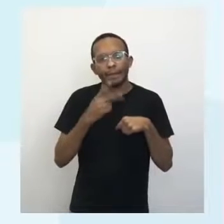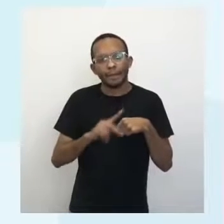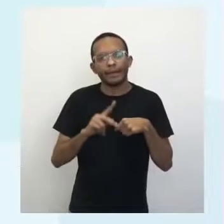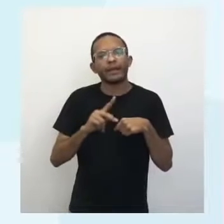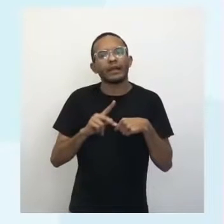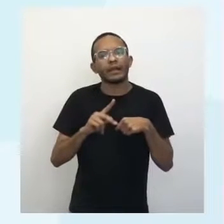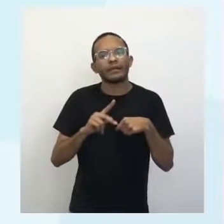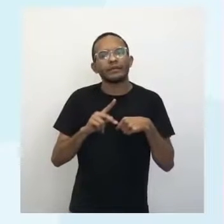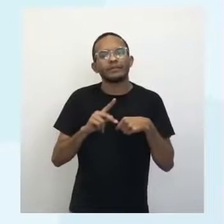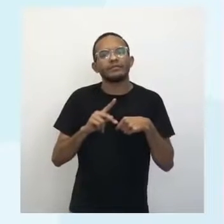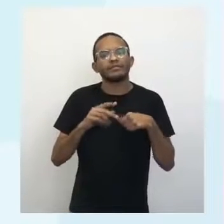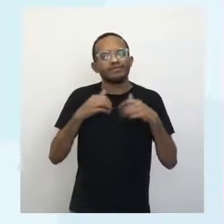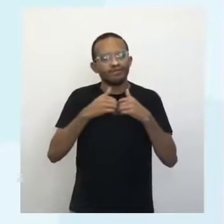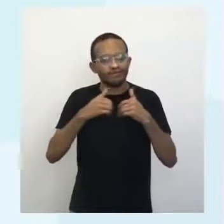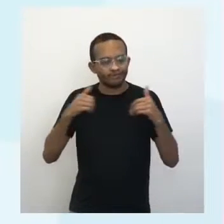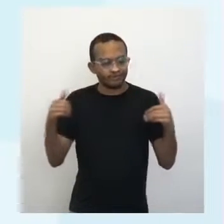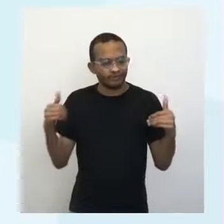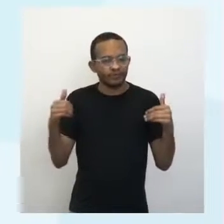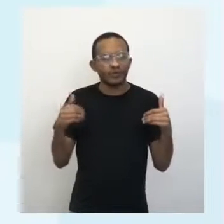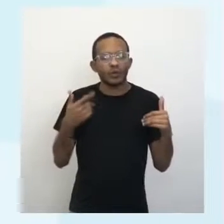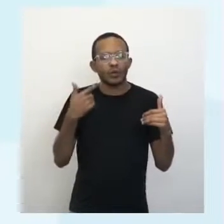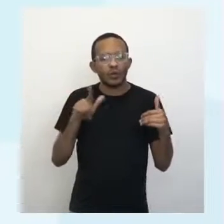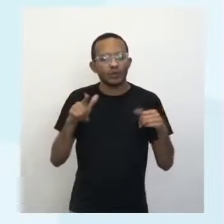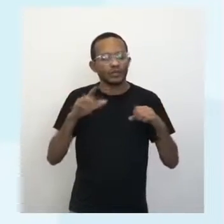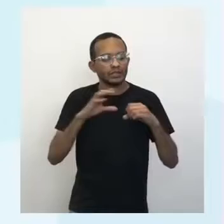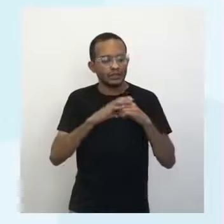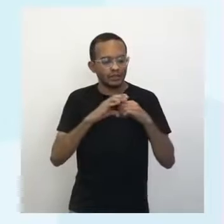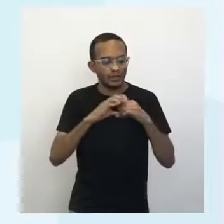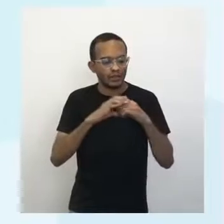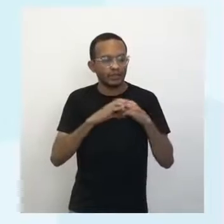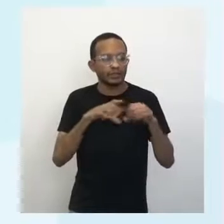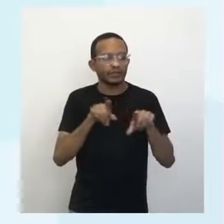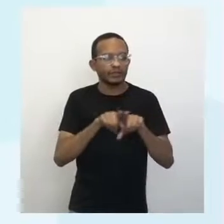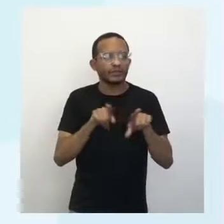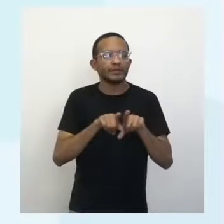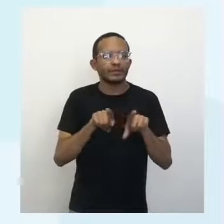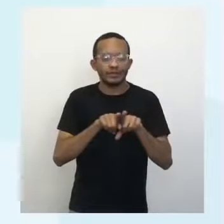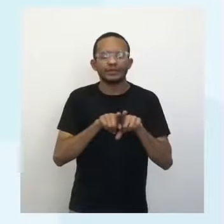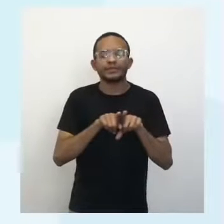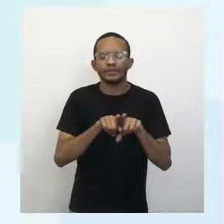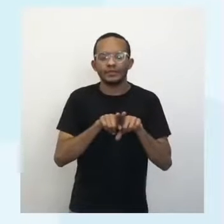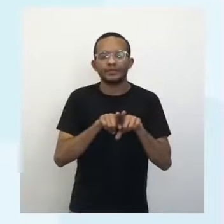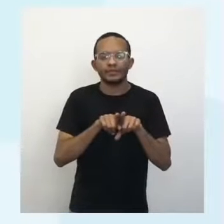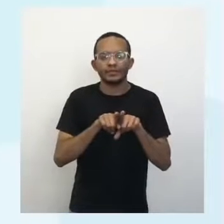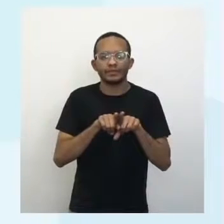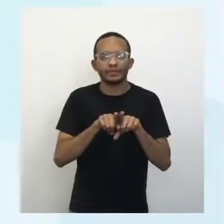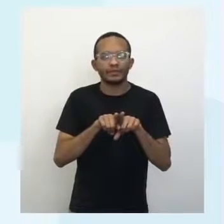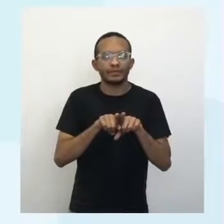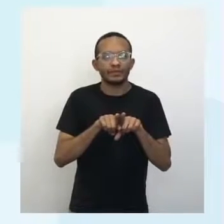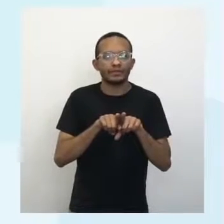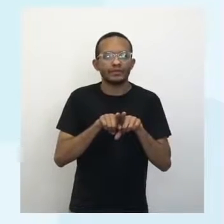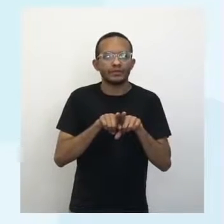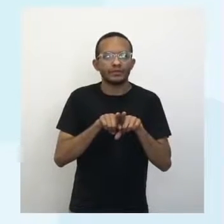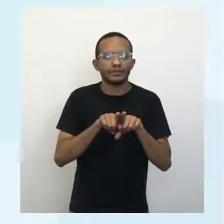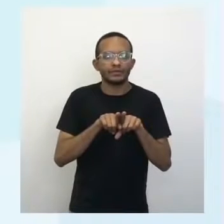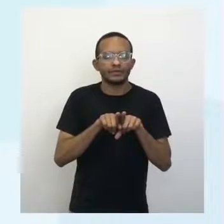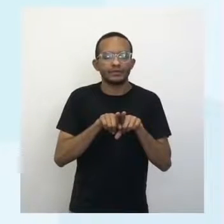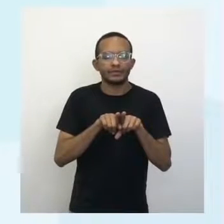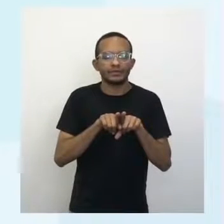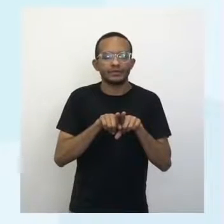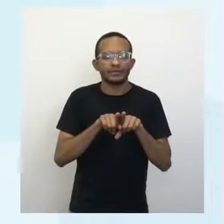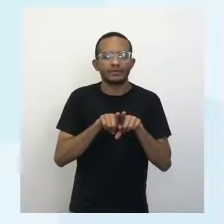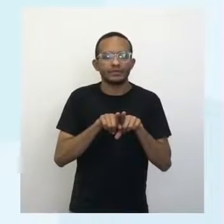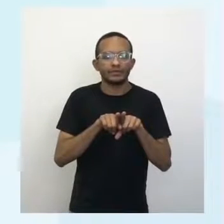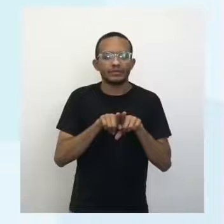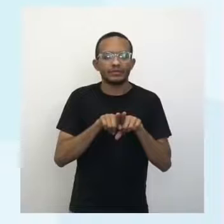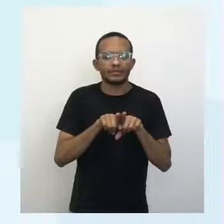dividir, vai formar duas células, tá bom? Que também terão